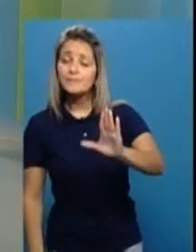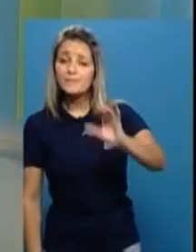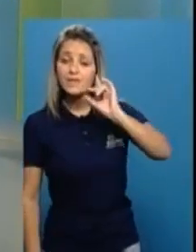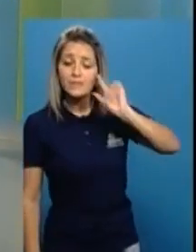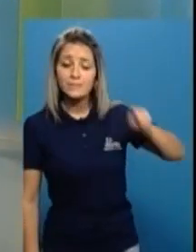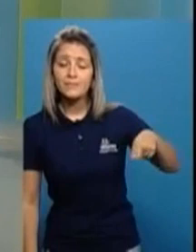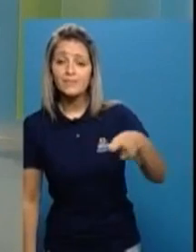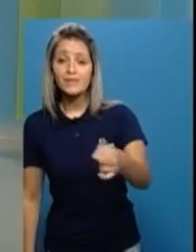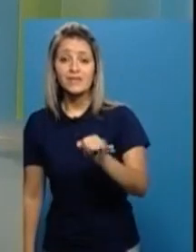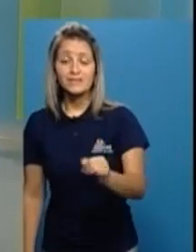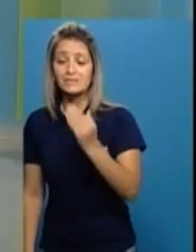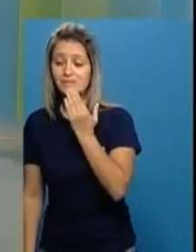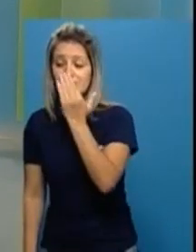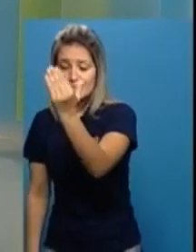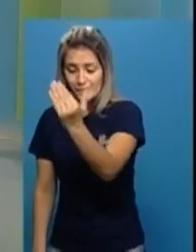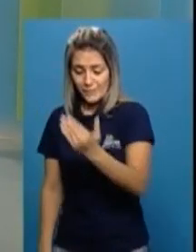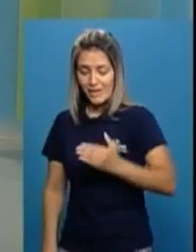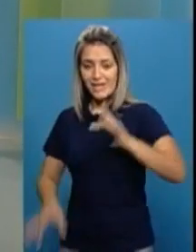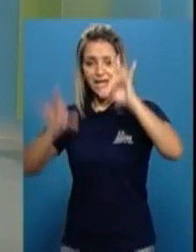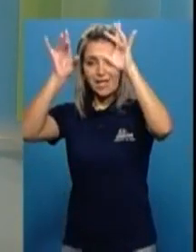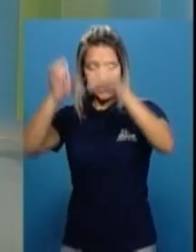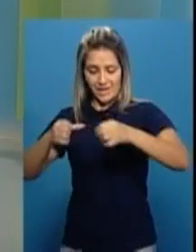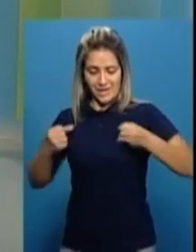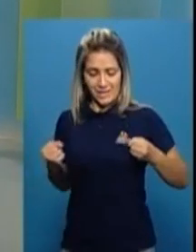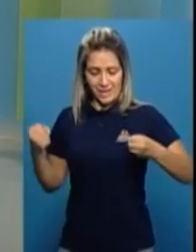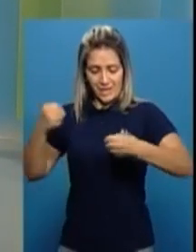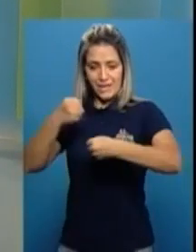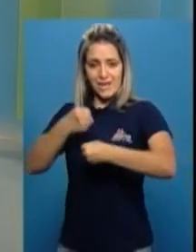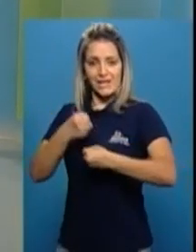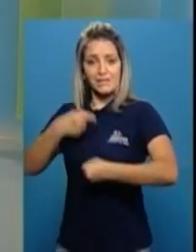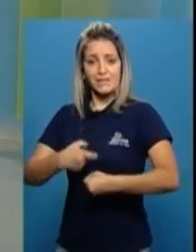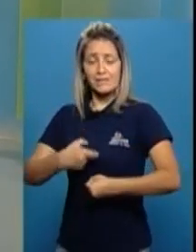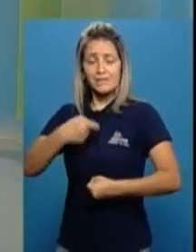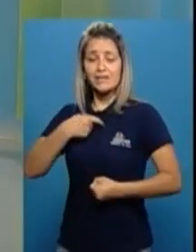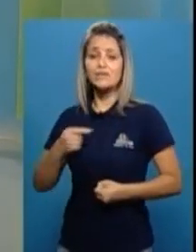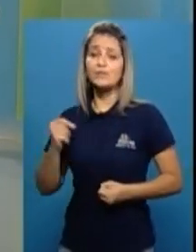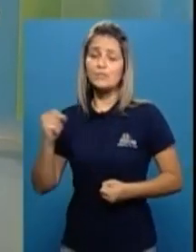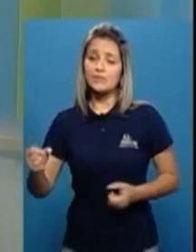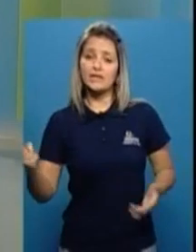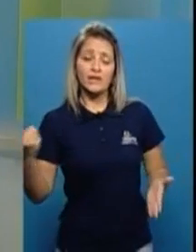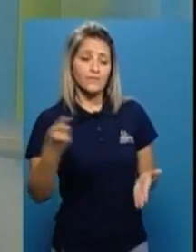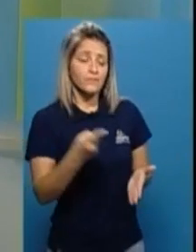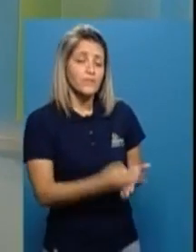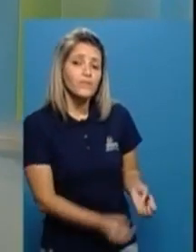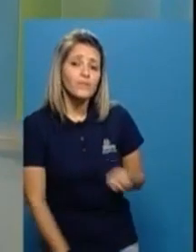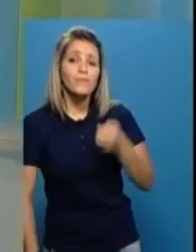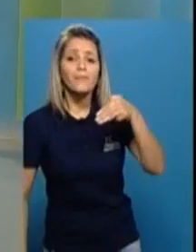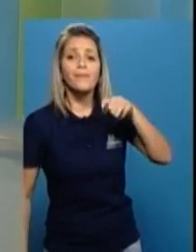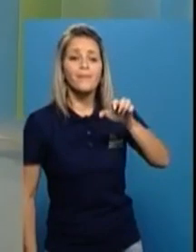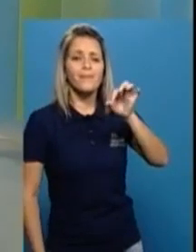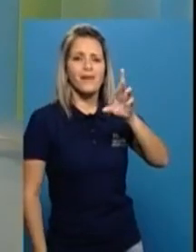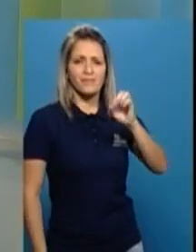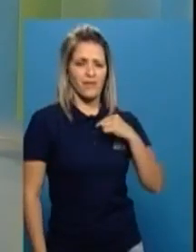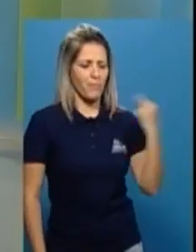processo sob encomenda, que nós já falamos, aquele alfaiate, ele vai comprar alguns metros de tecido. Como